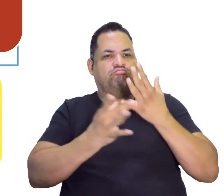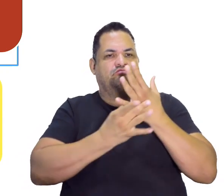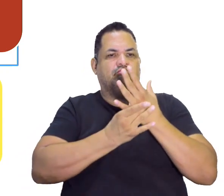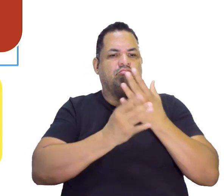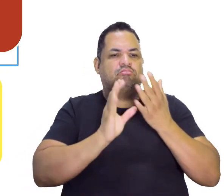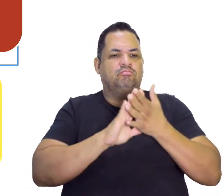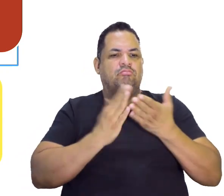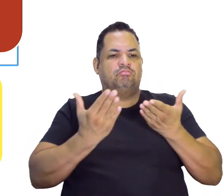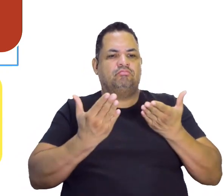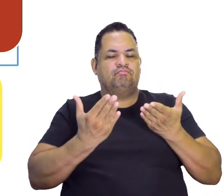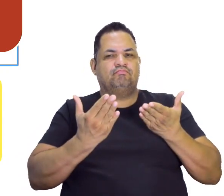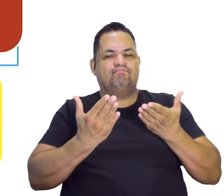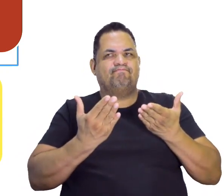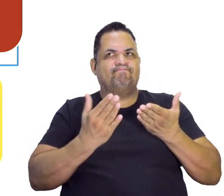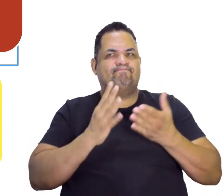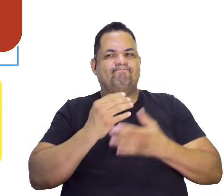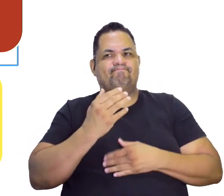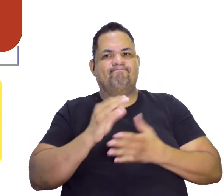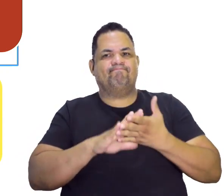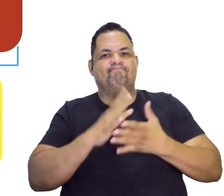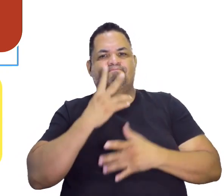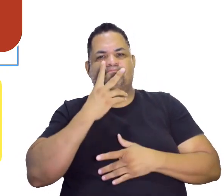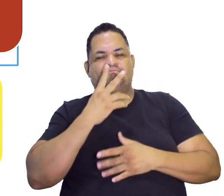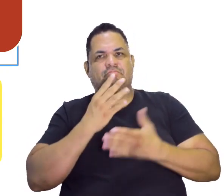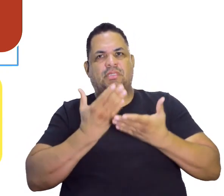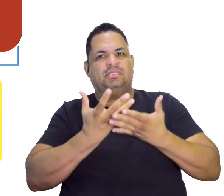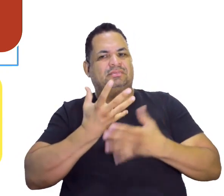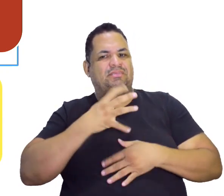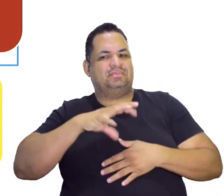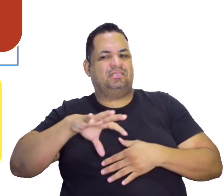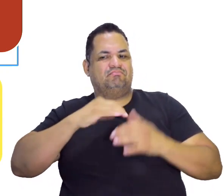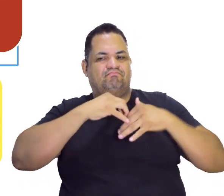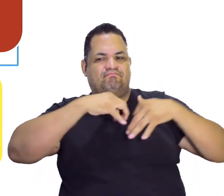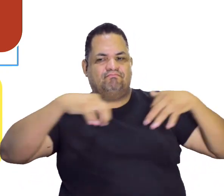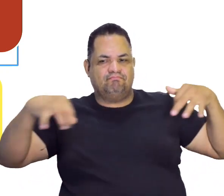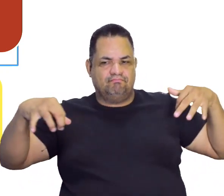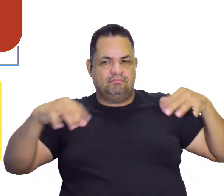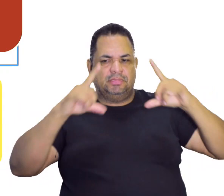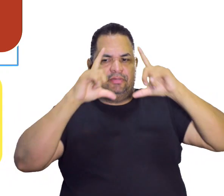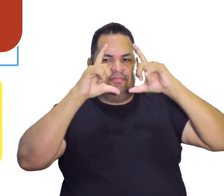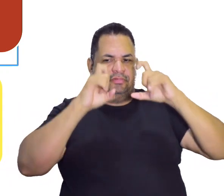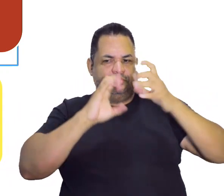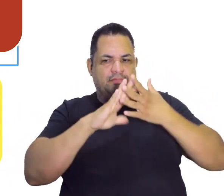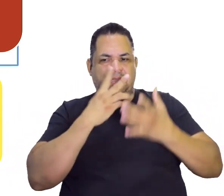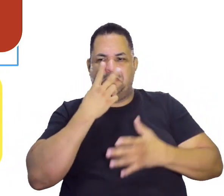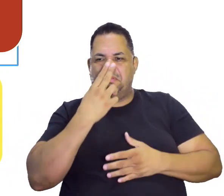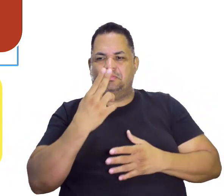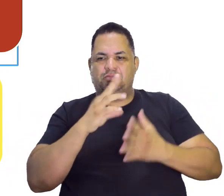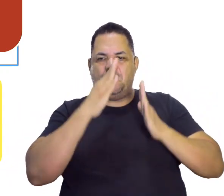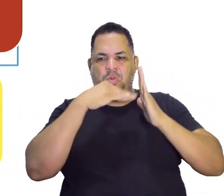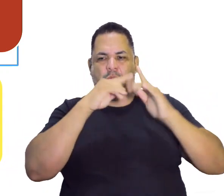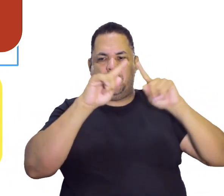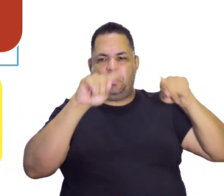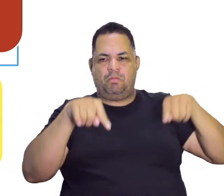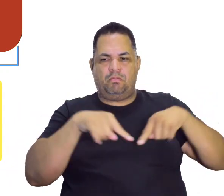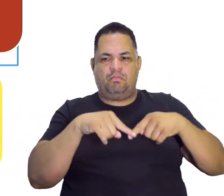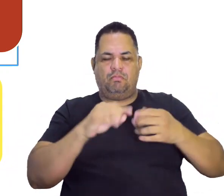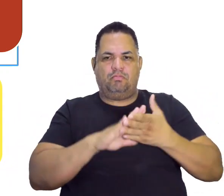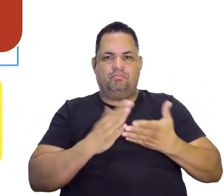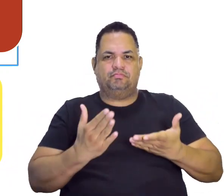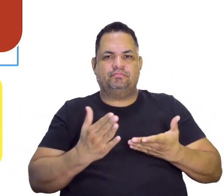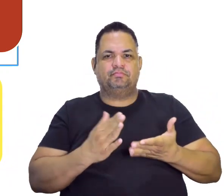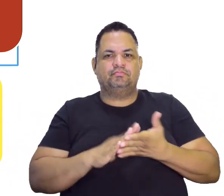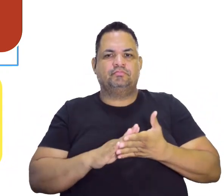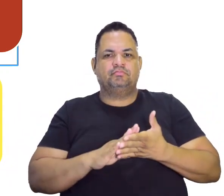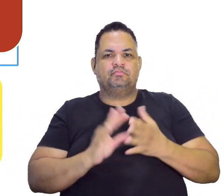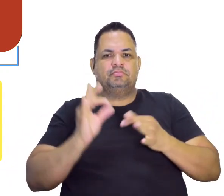Aquele quadro, quase como se fosse uma fotografia. Então, já saturados, cansados desse tipo de arte